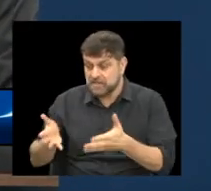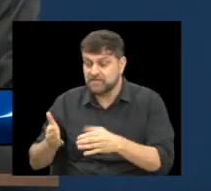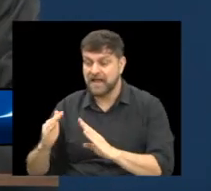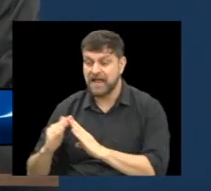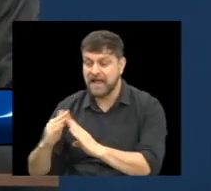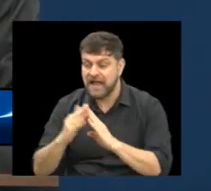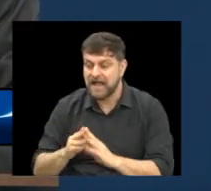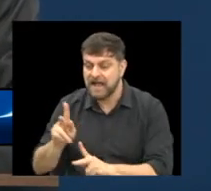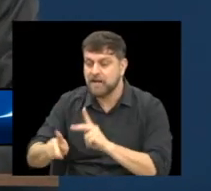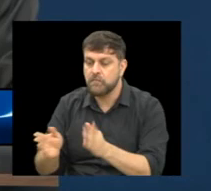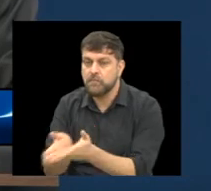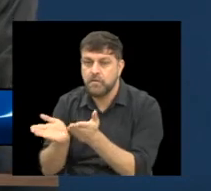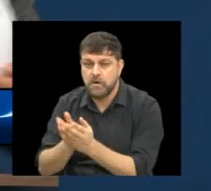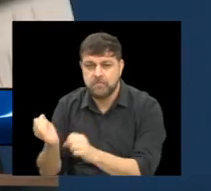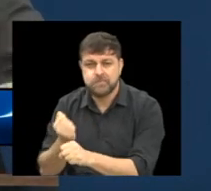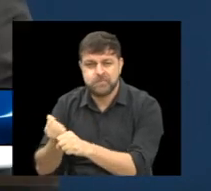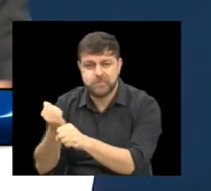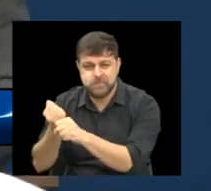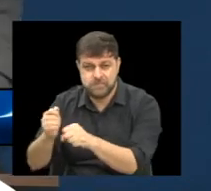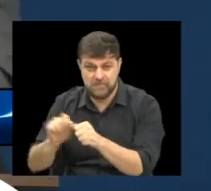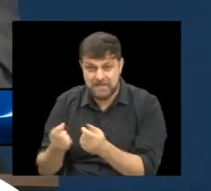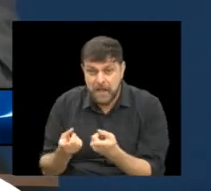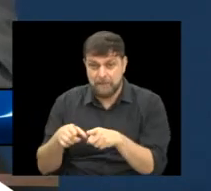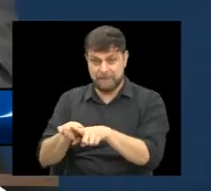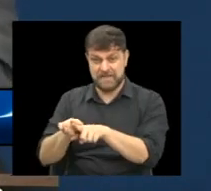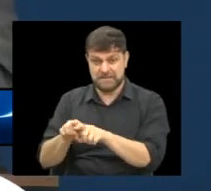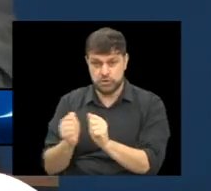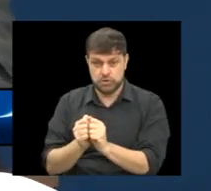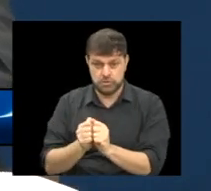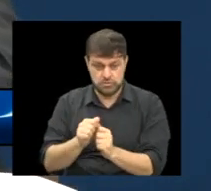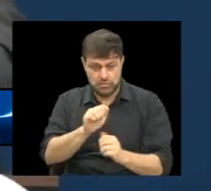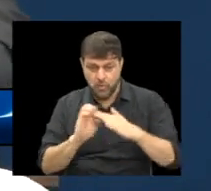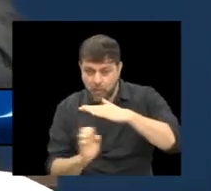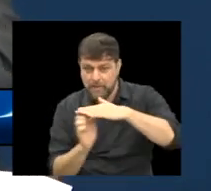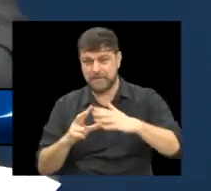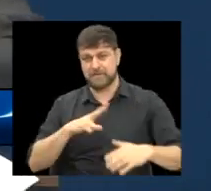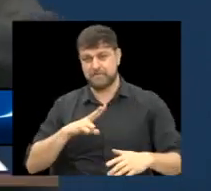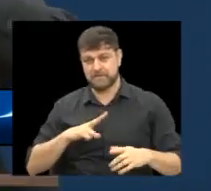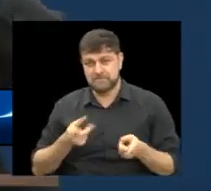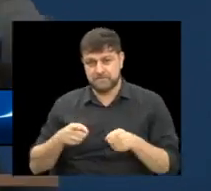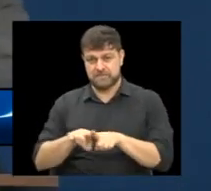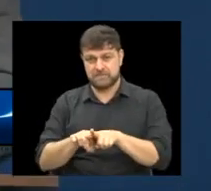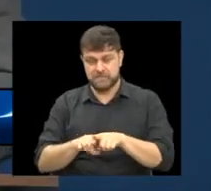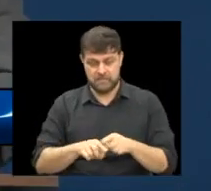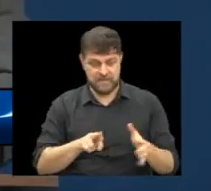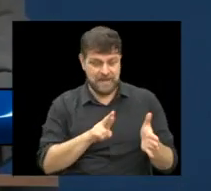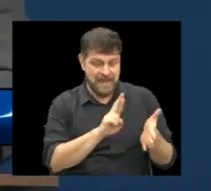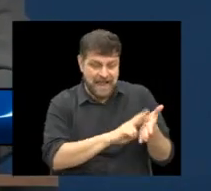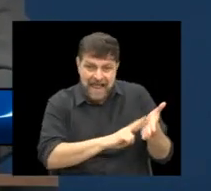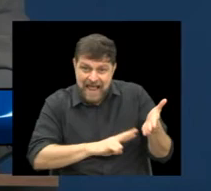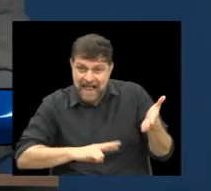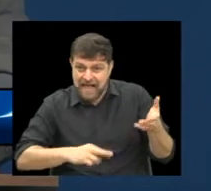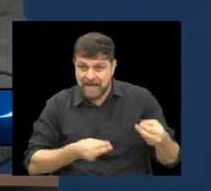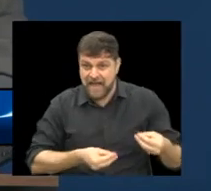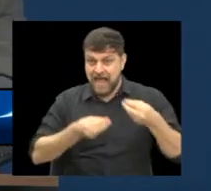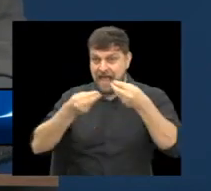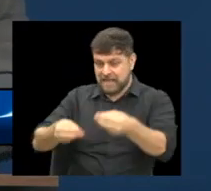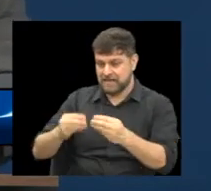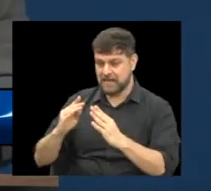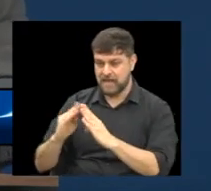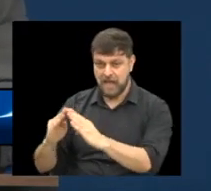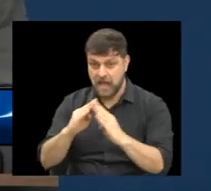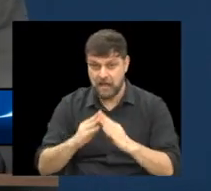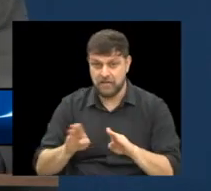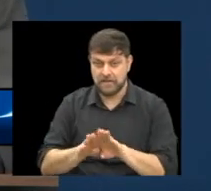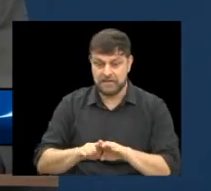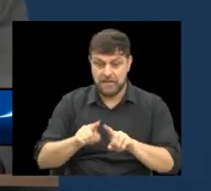social com fortalecimento de parcerias com o setor privado, a regularização fundiária e a reserva de áreas dotadas